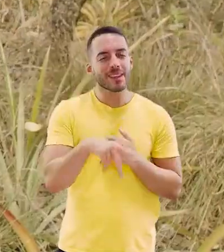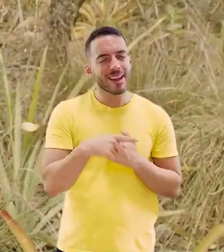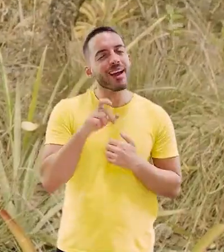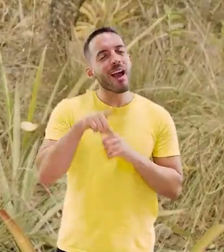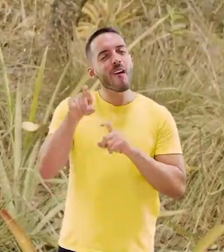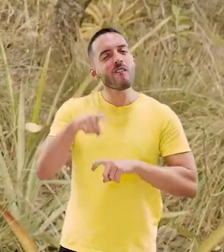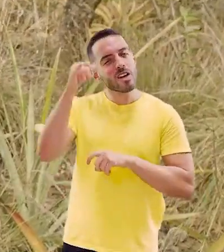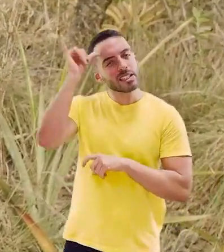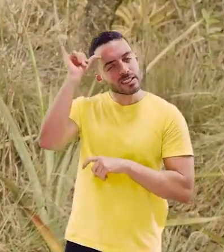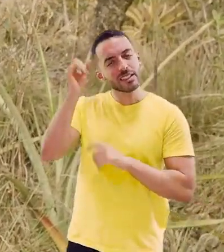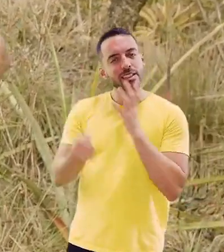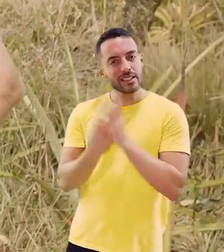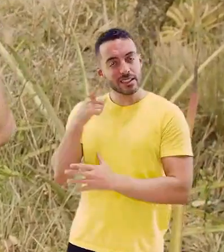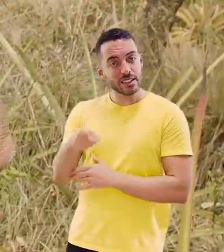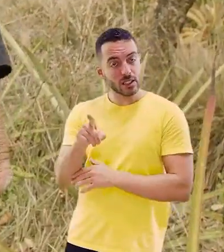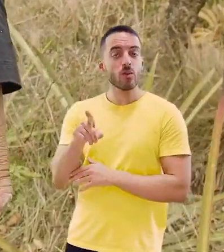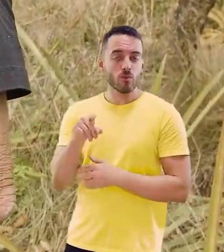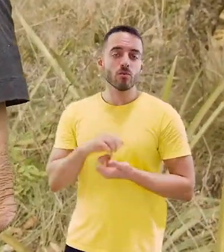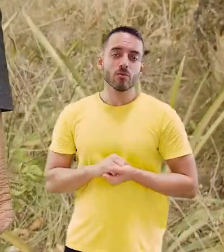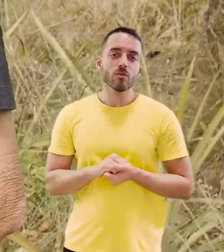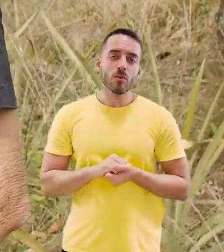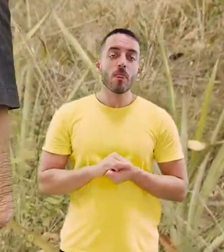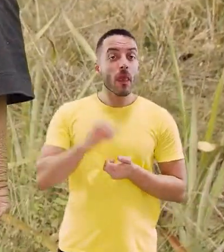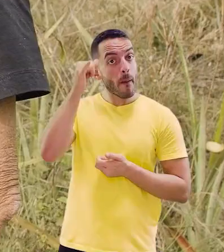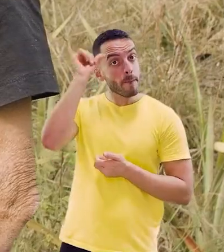criação de boi, né? Em